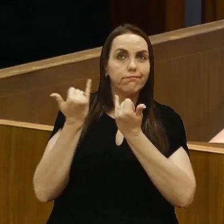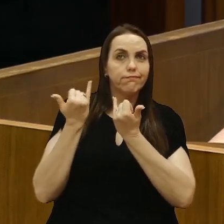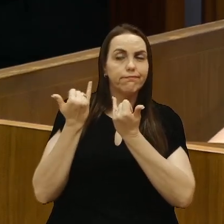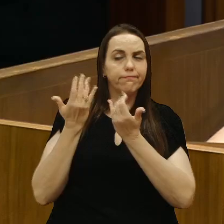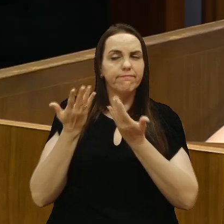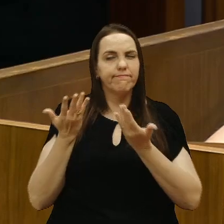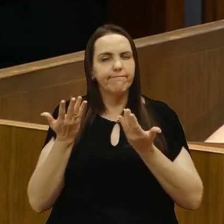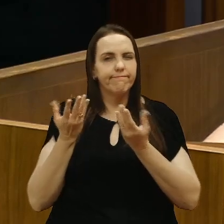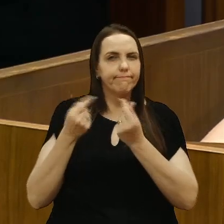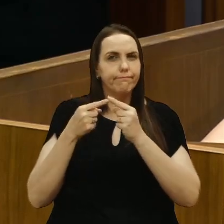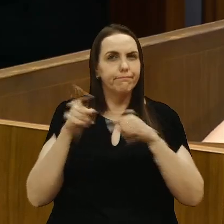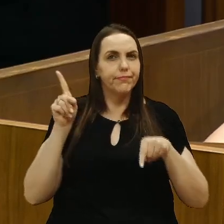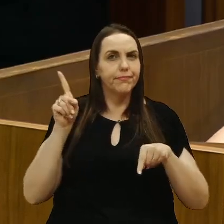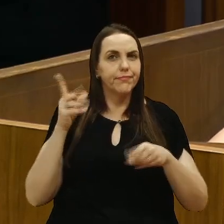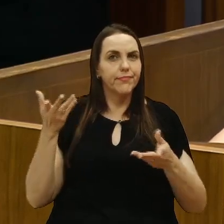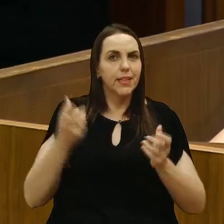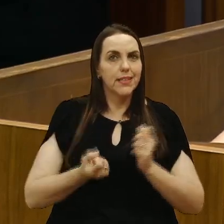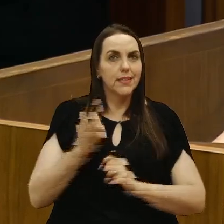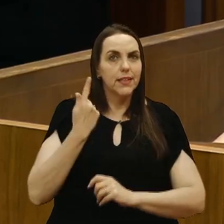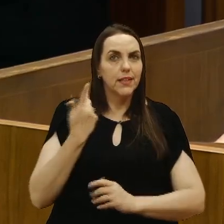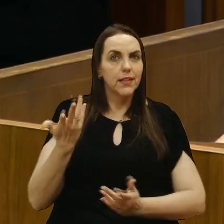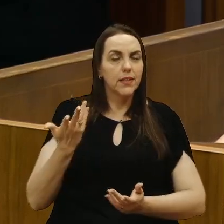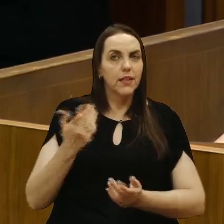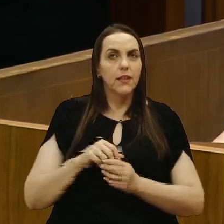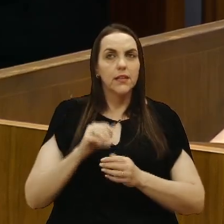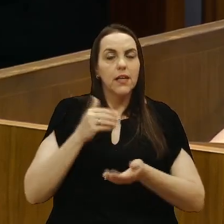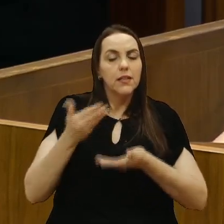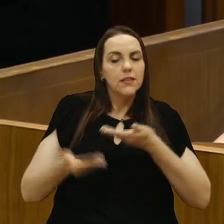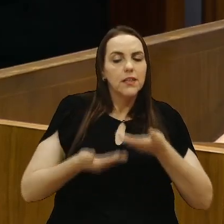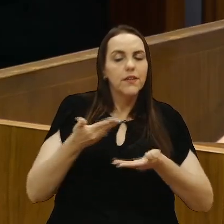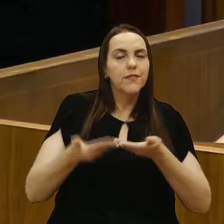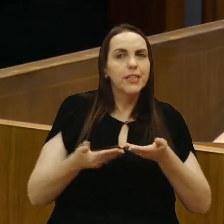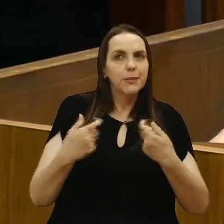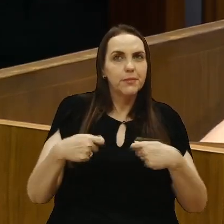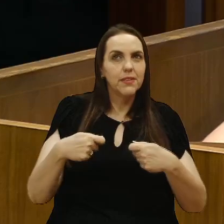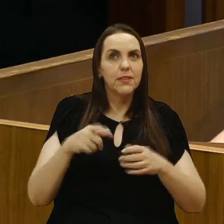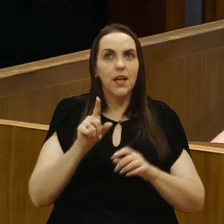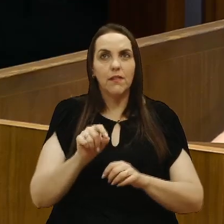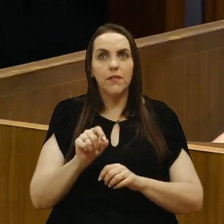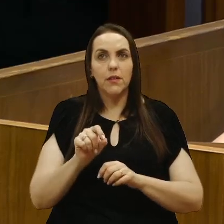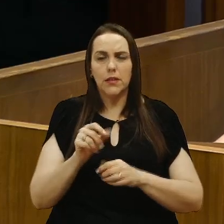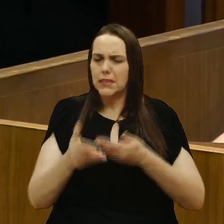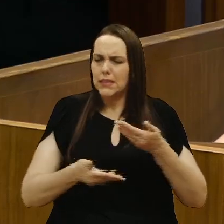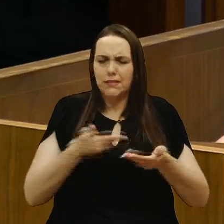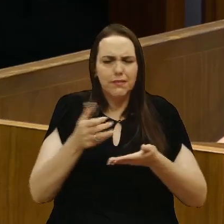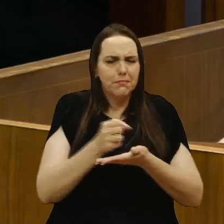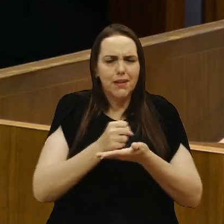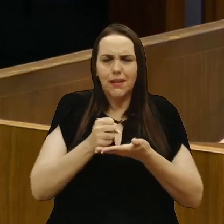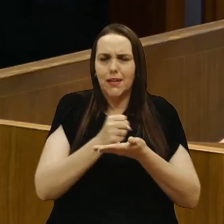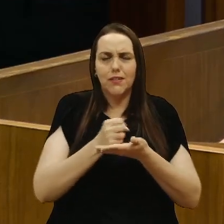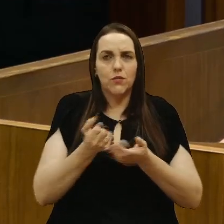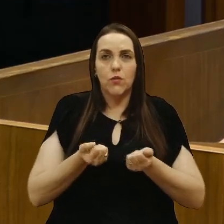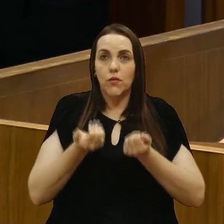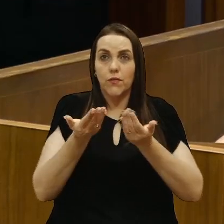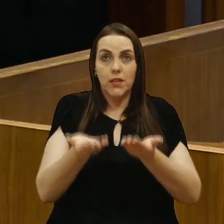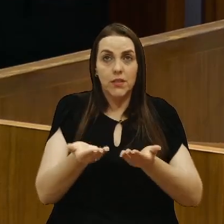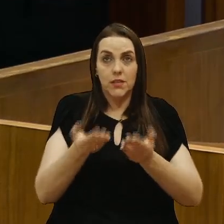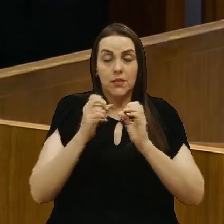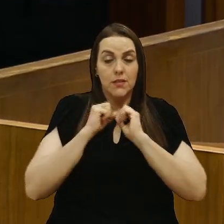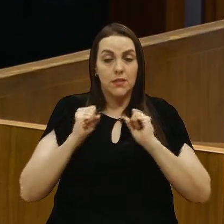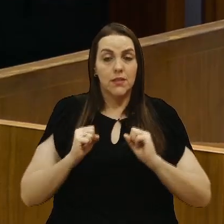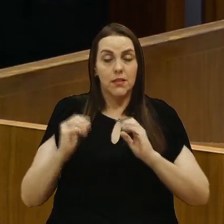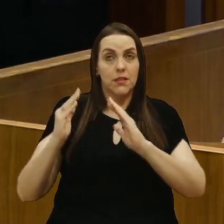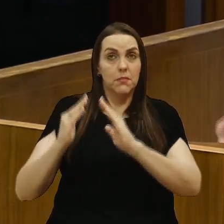mínimo, distorcidas, estranhas, sobre um serviço que deveria ser um serviço básico oferecido pela Secretaria de